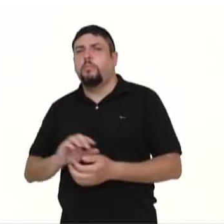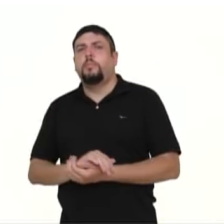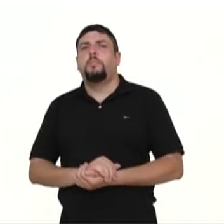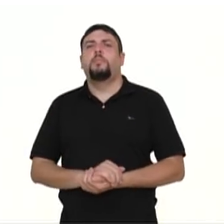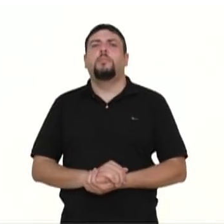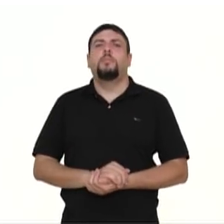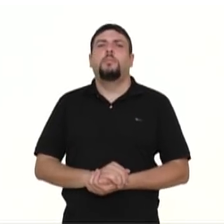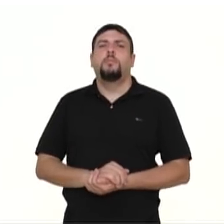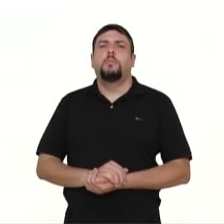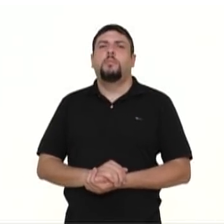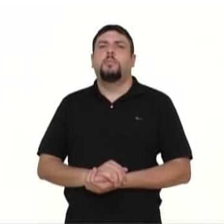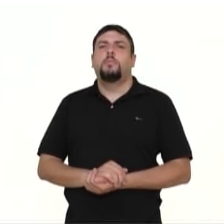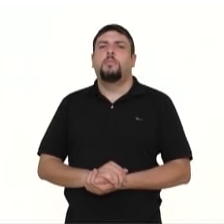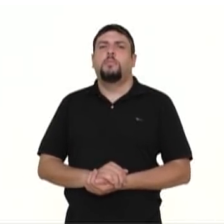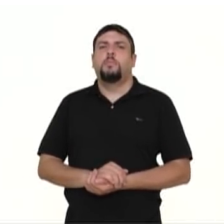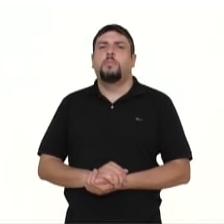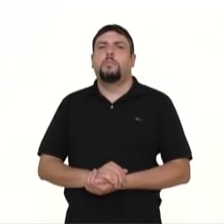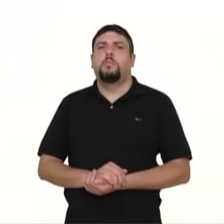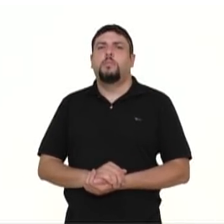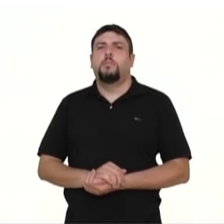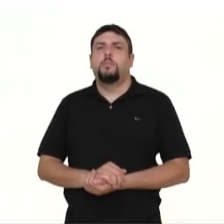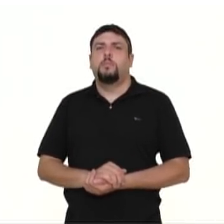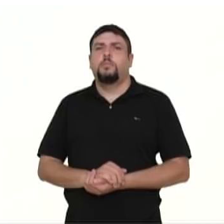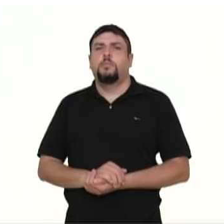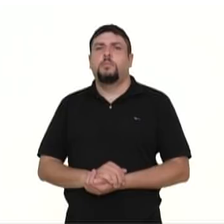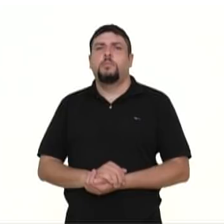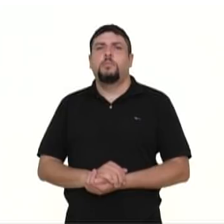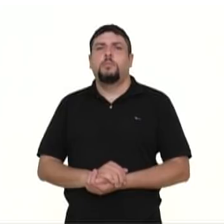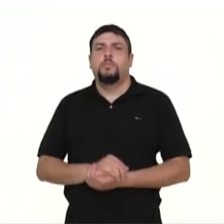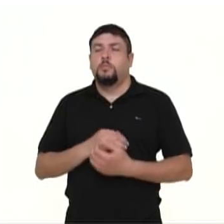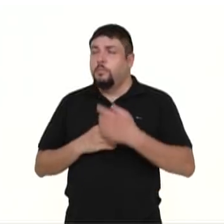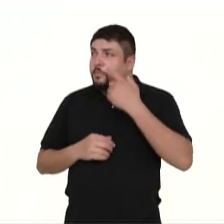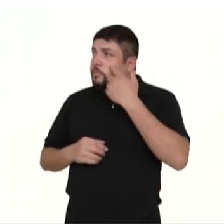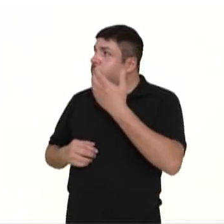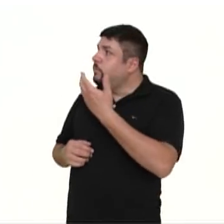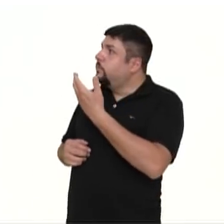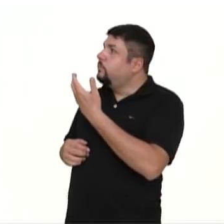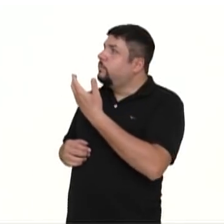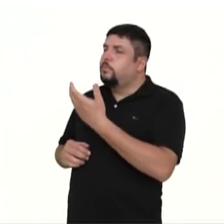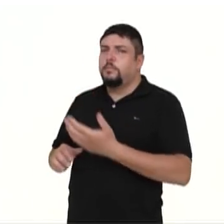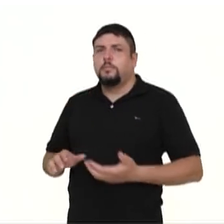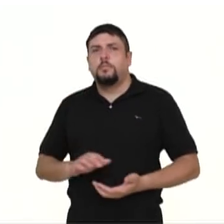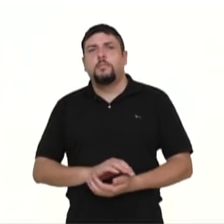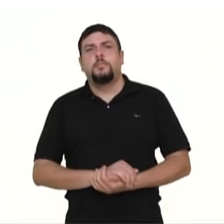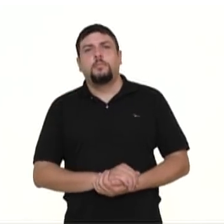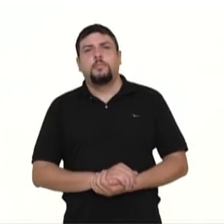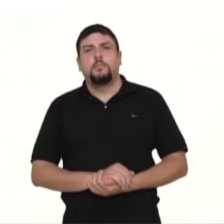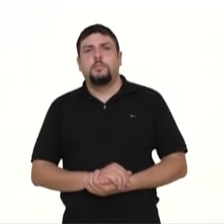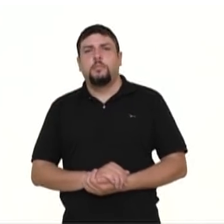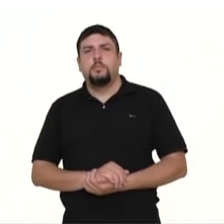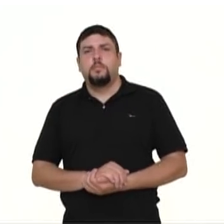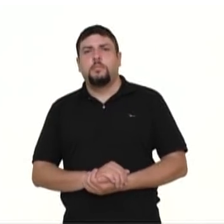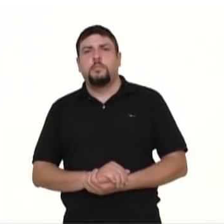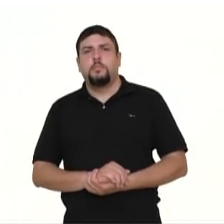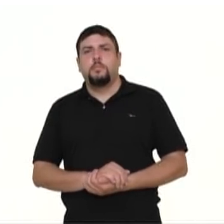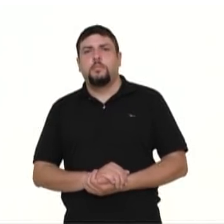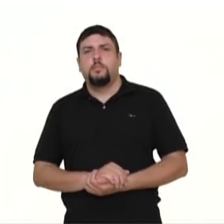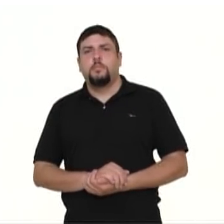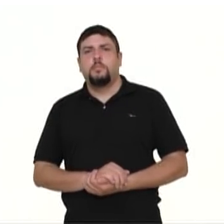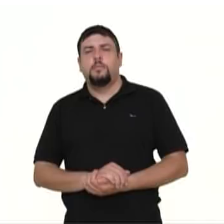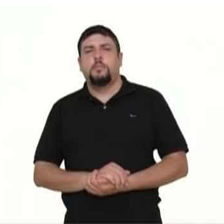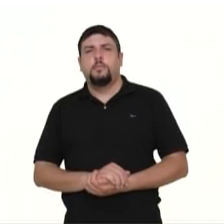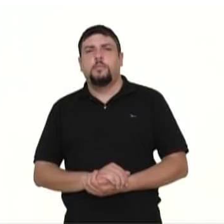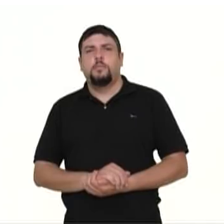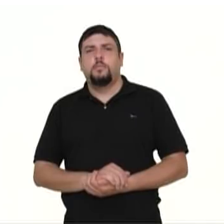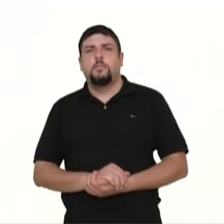A sequência dos números ali vai ficar assim. Primeiro 1, risca o 1, que a gente já escreveu.